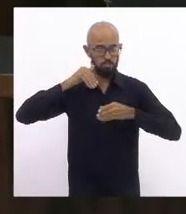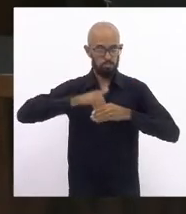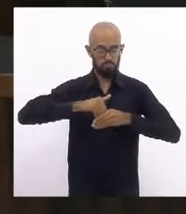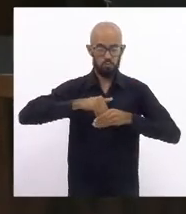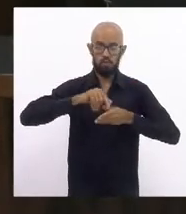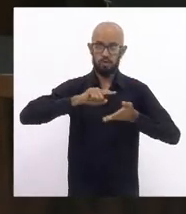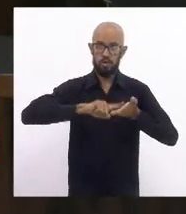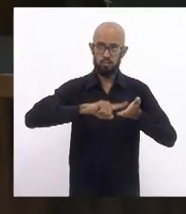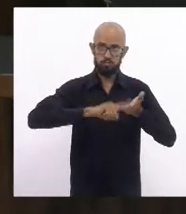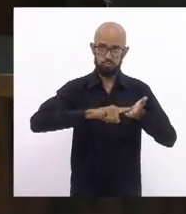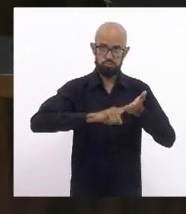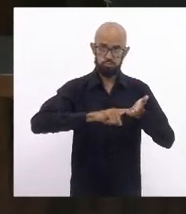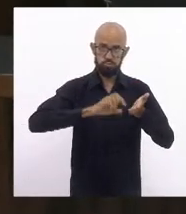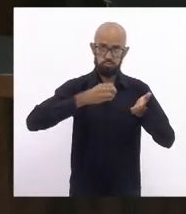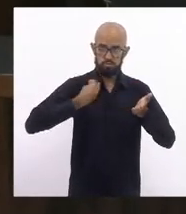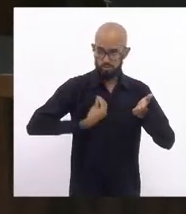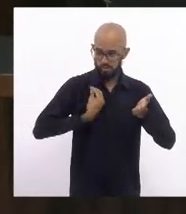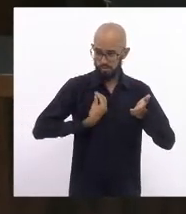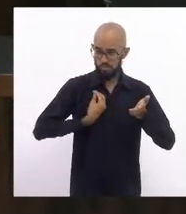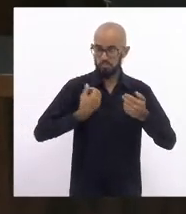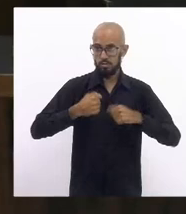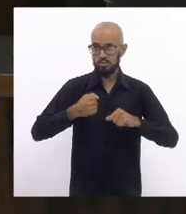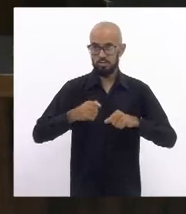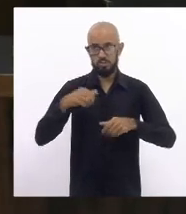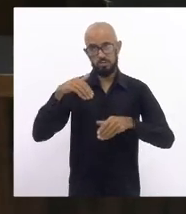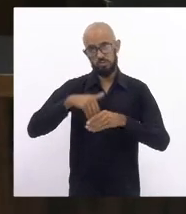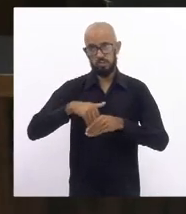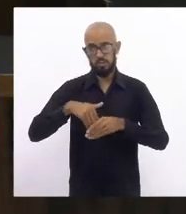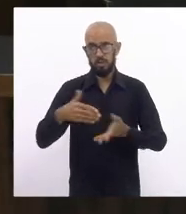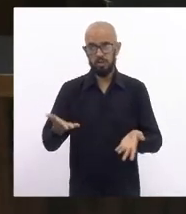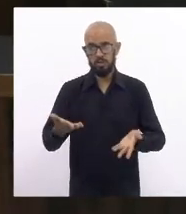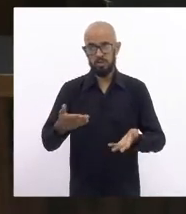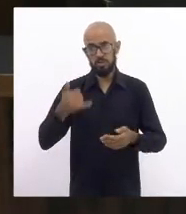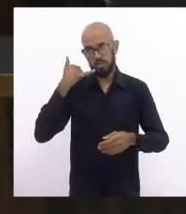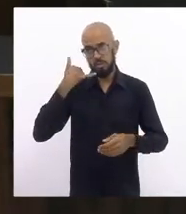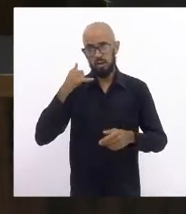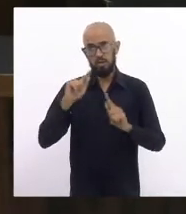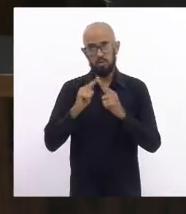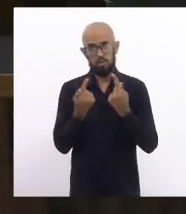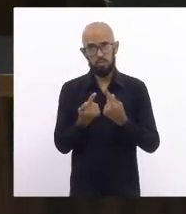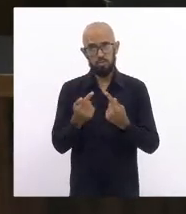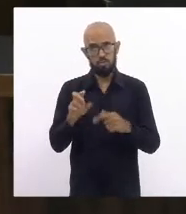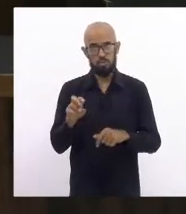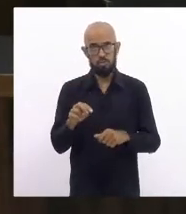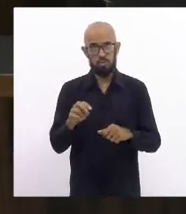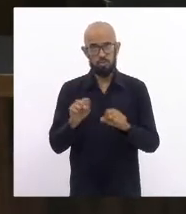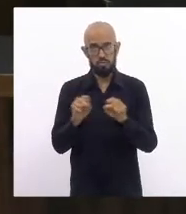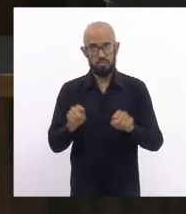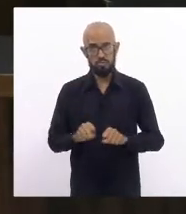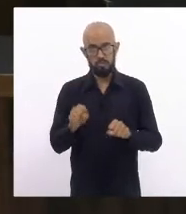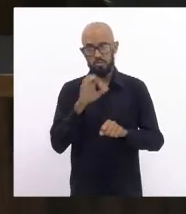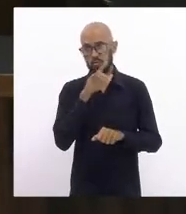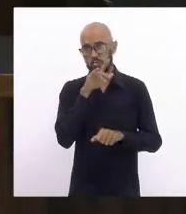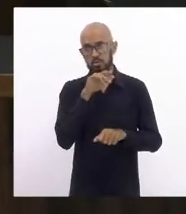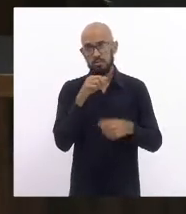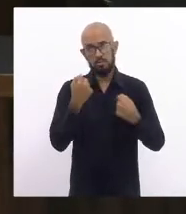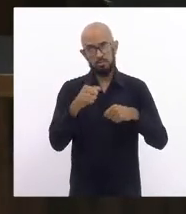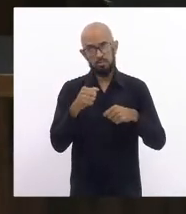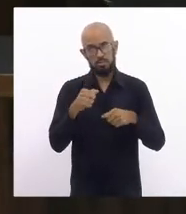para fazer a votação. Mandar ligar no grupo, o sistema está ruim, nós vamos